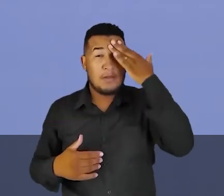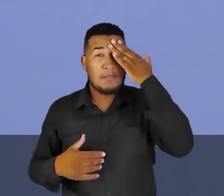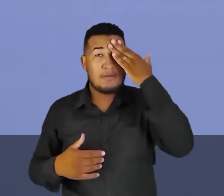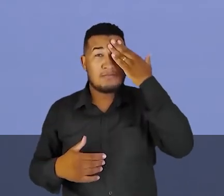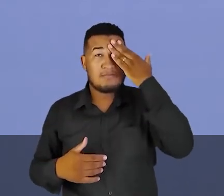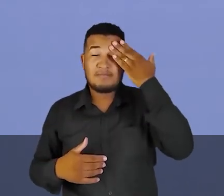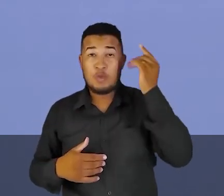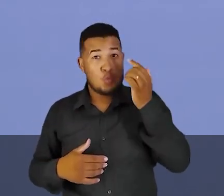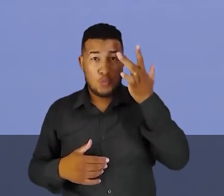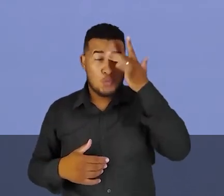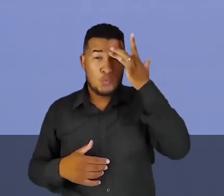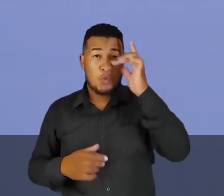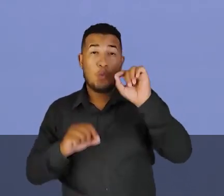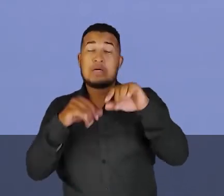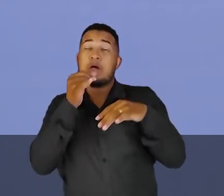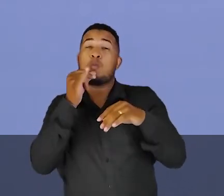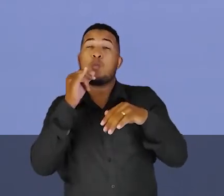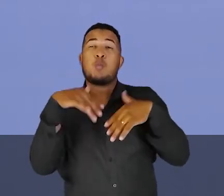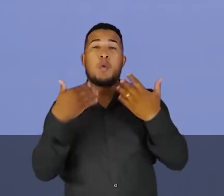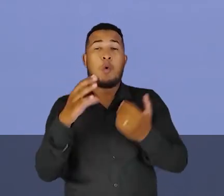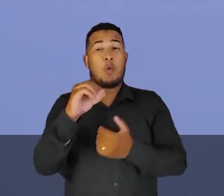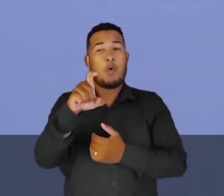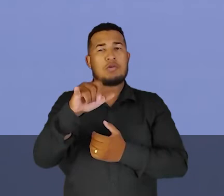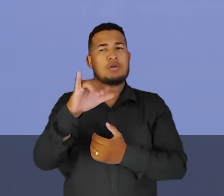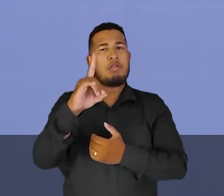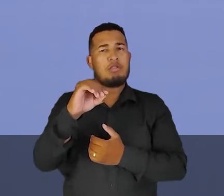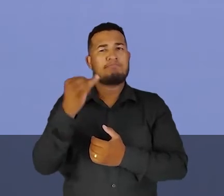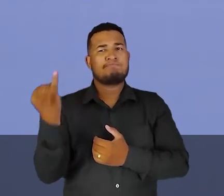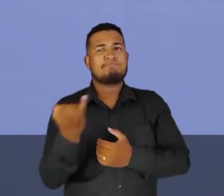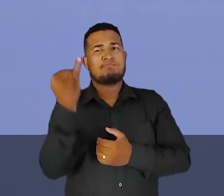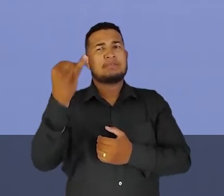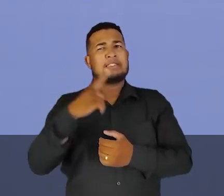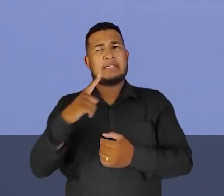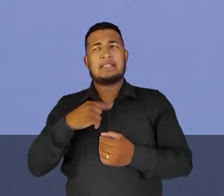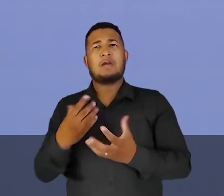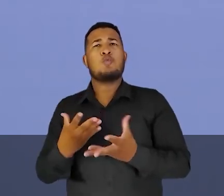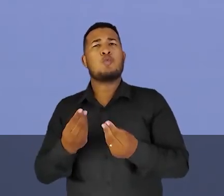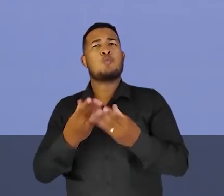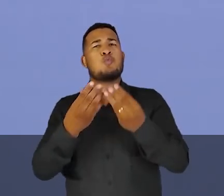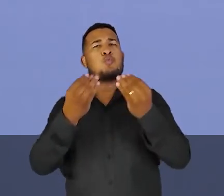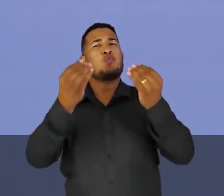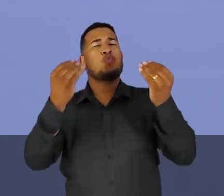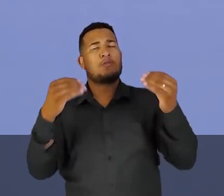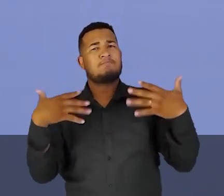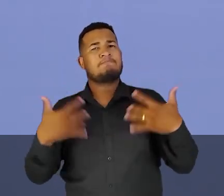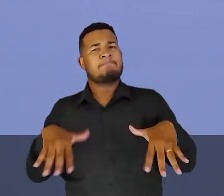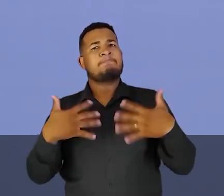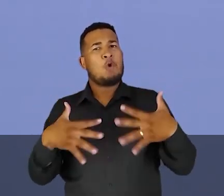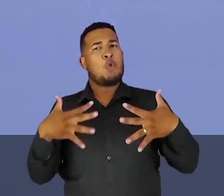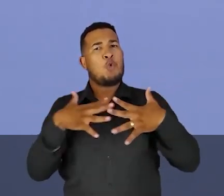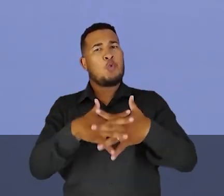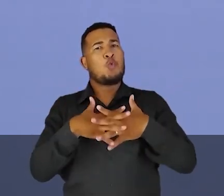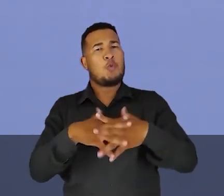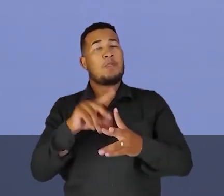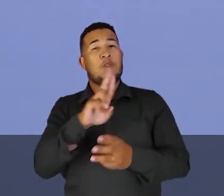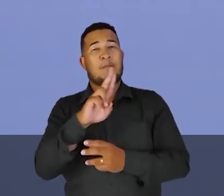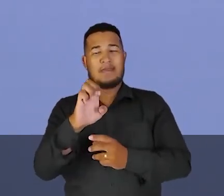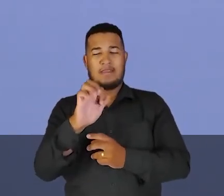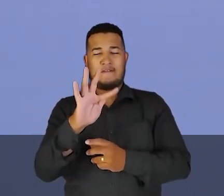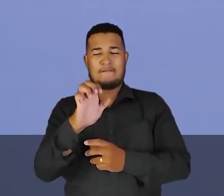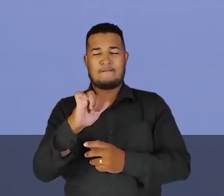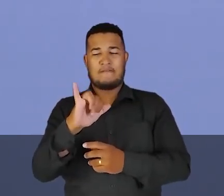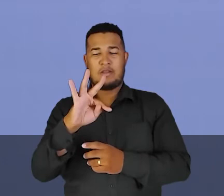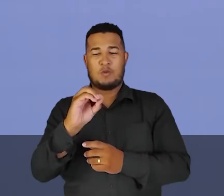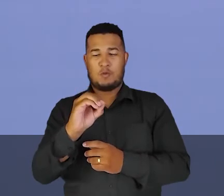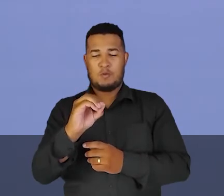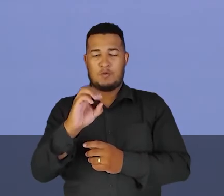que é um óxido importante e que gera todo esse transtorno aí que a gente está falando, né? Que é o efeito estufa. É